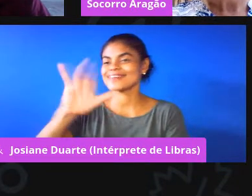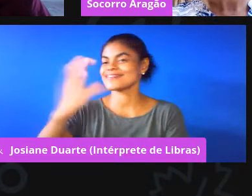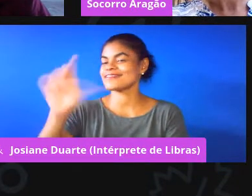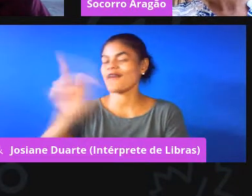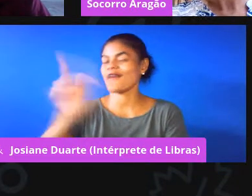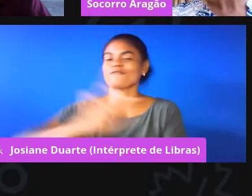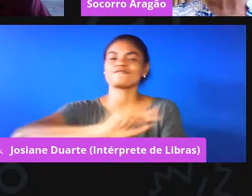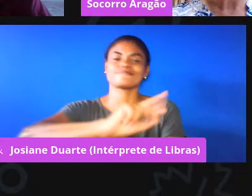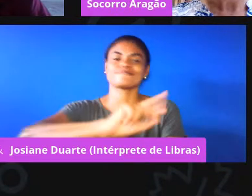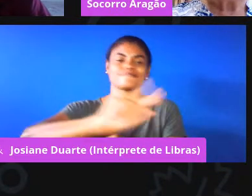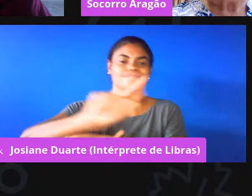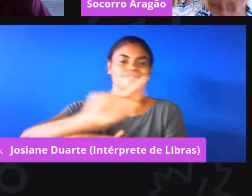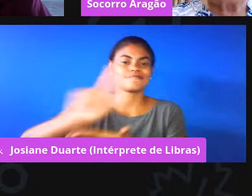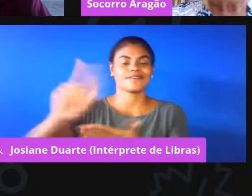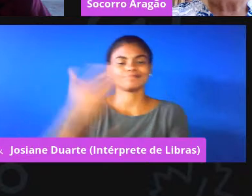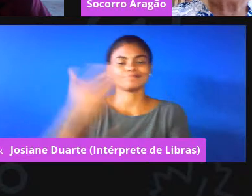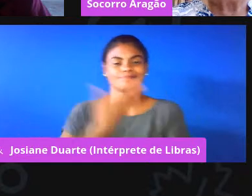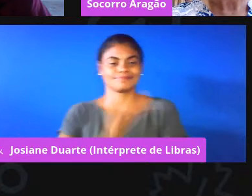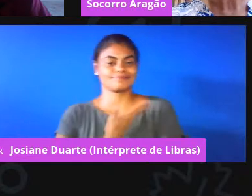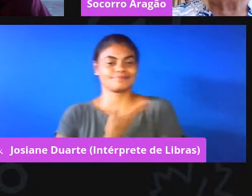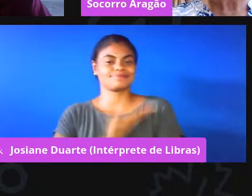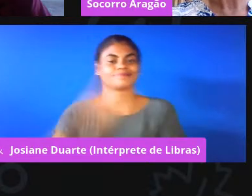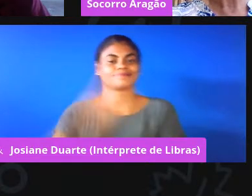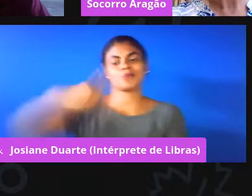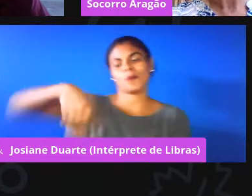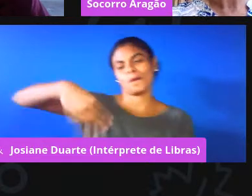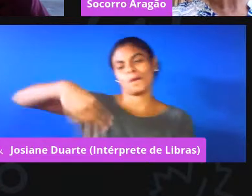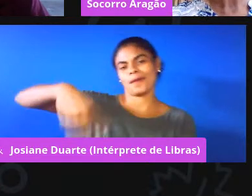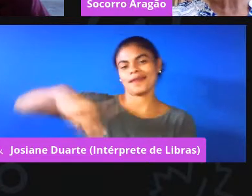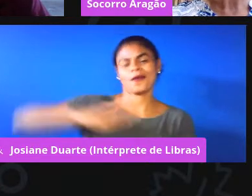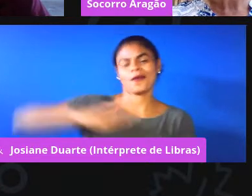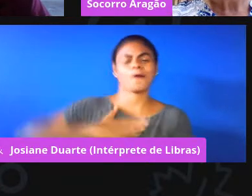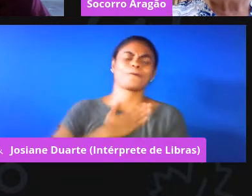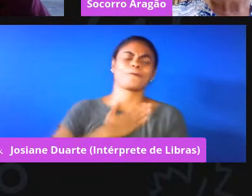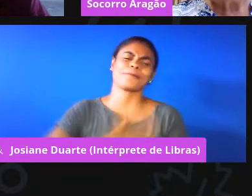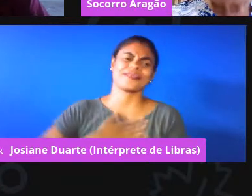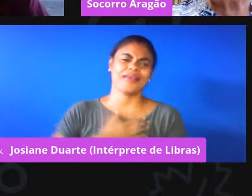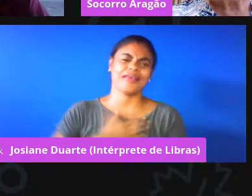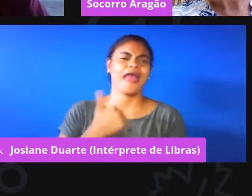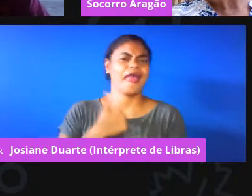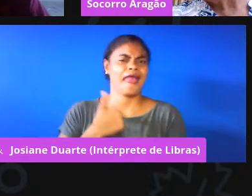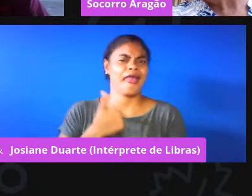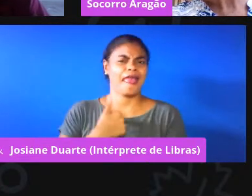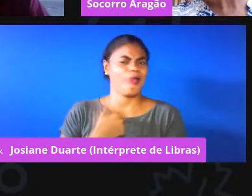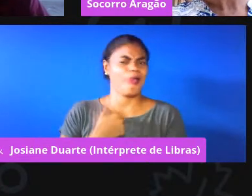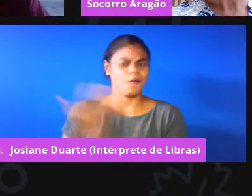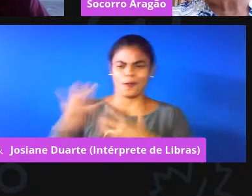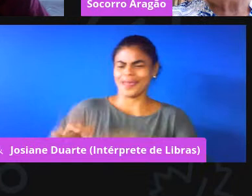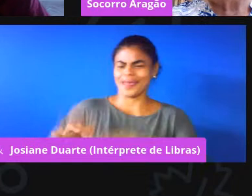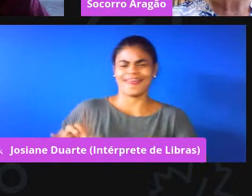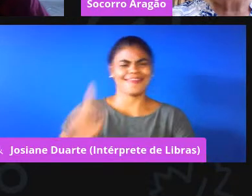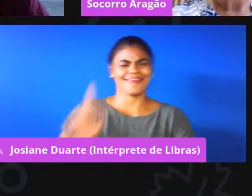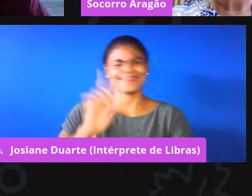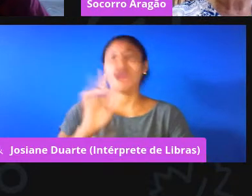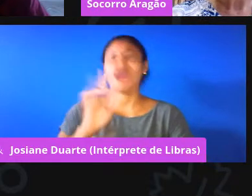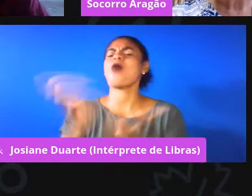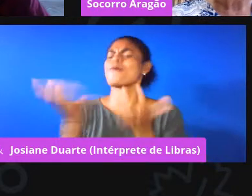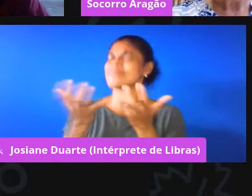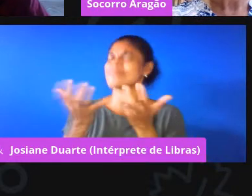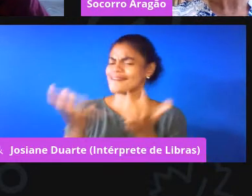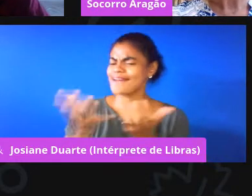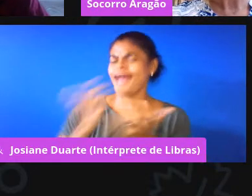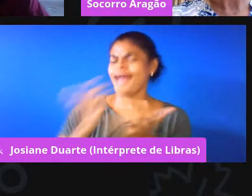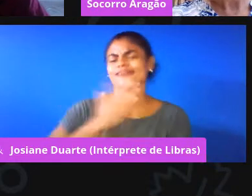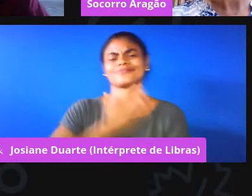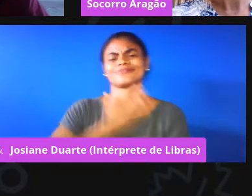prazer muito grande estar aqui com vocês. Eu não me negaria jamais de fazer essa apresentação para vocês. Então, prazer muito grande.